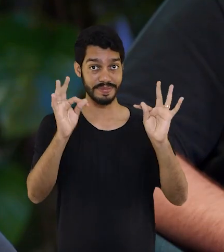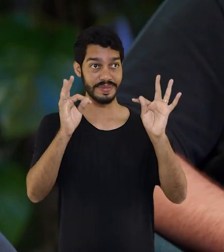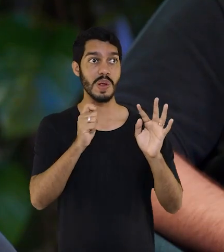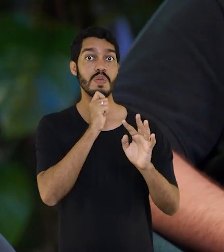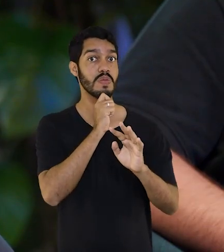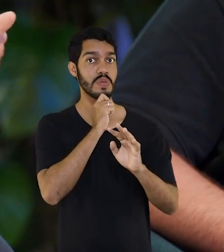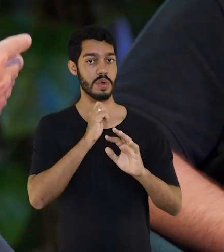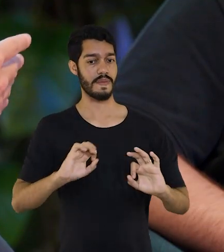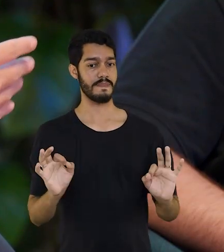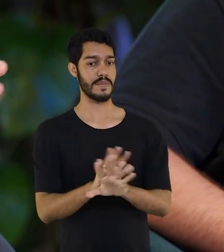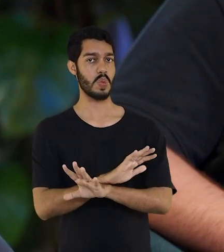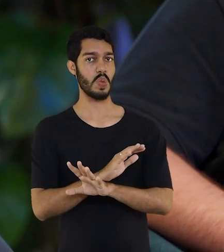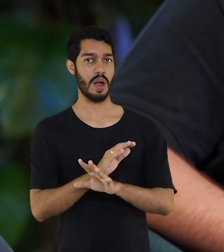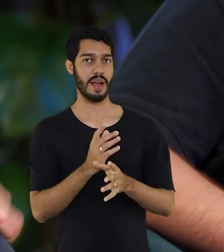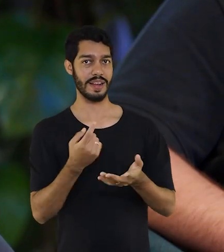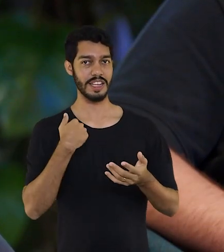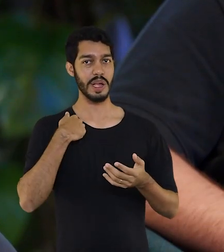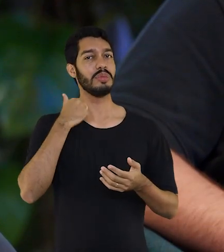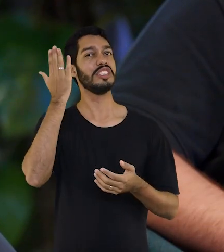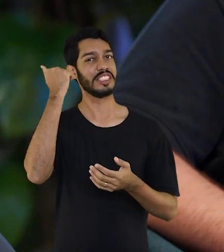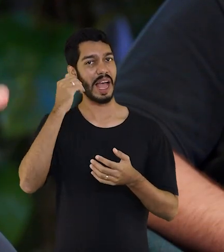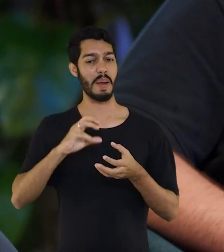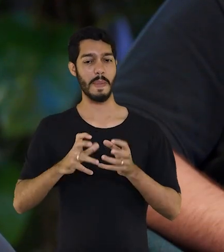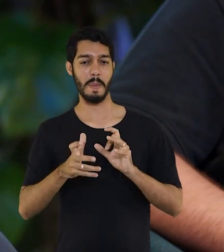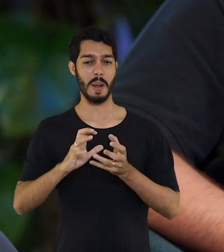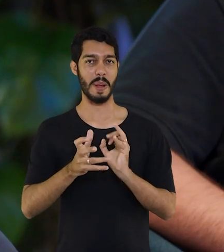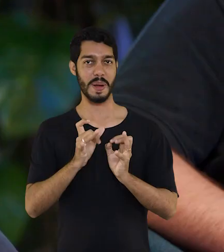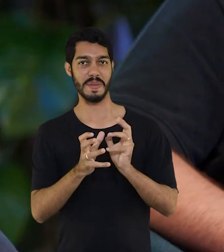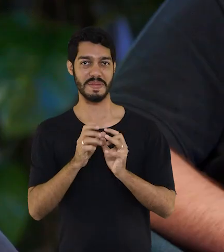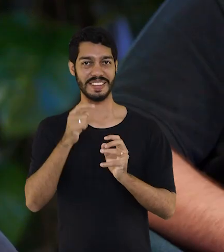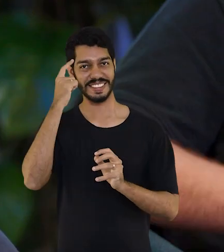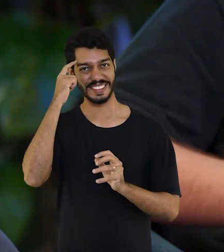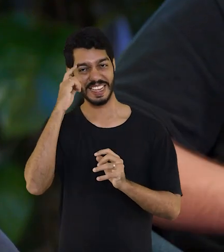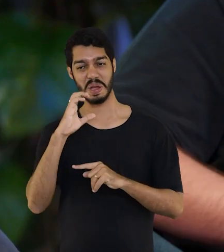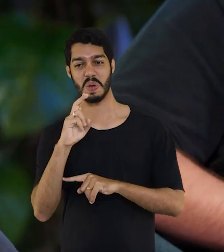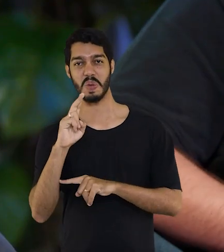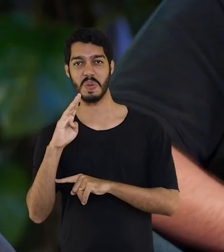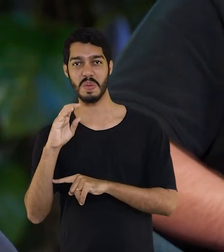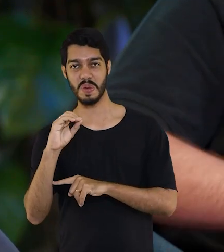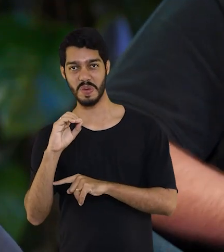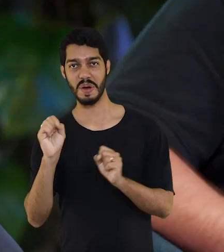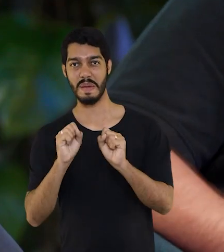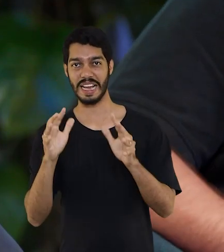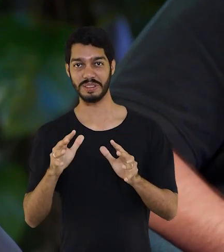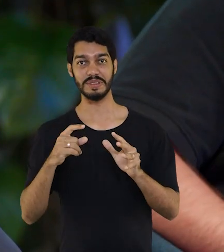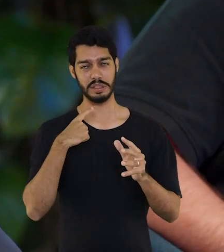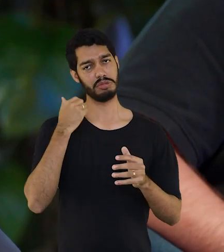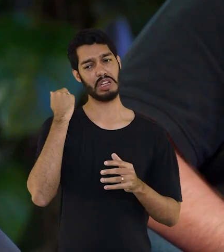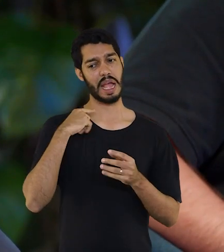por tecnologia, mesmo não sendo programadores aqui, resolvendo cubo mágico, eu resolvo o cubo mágico, tá? Não tão rápido, mas eu